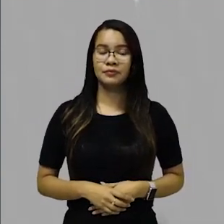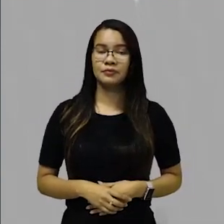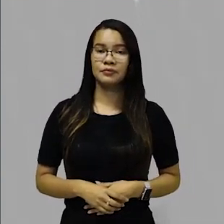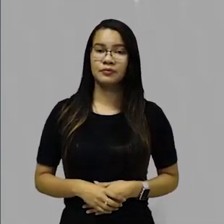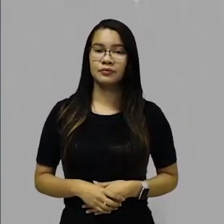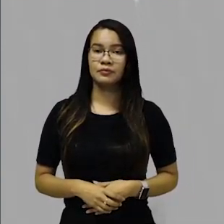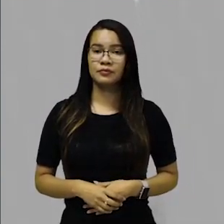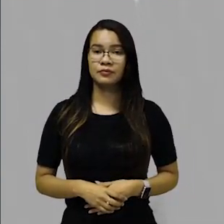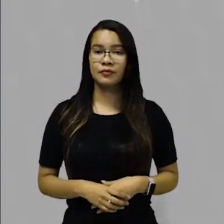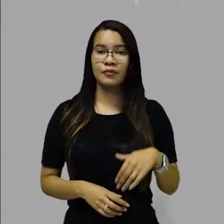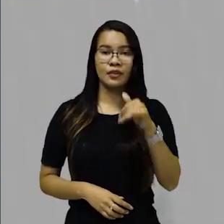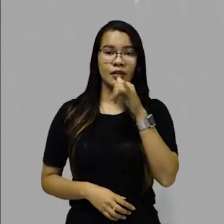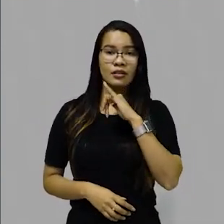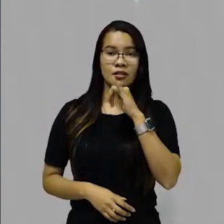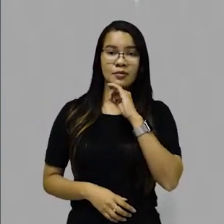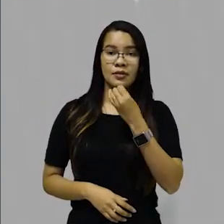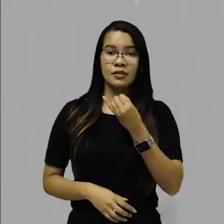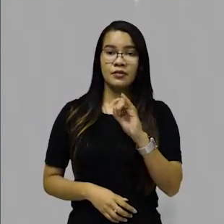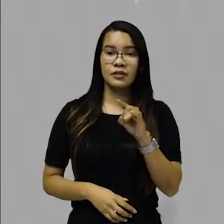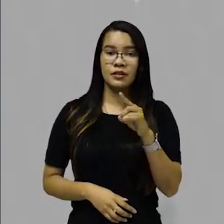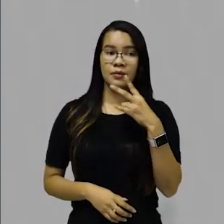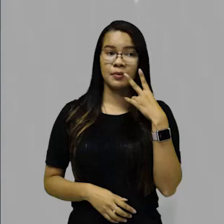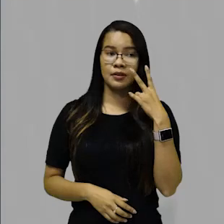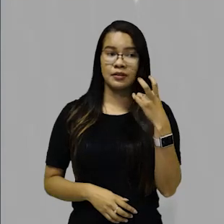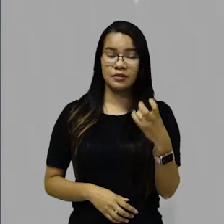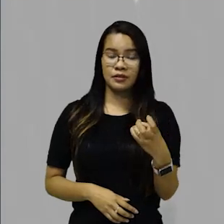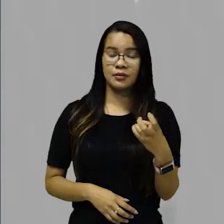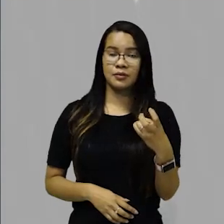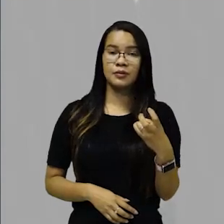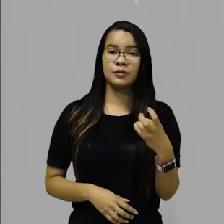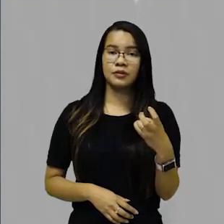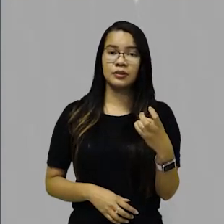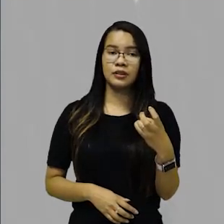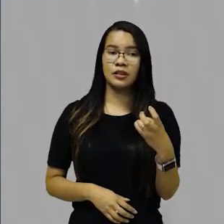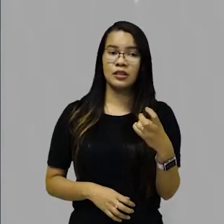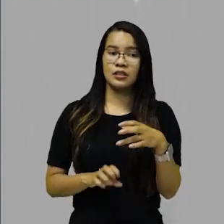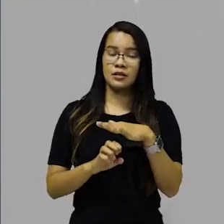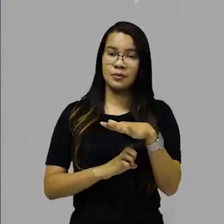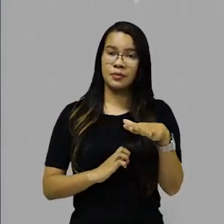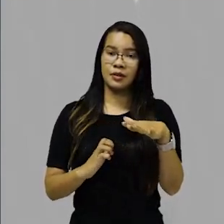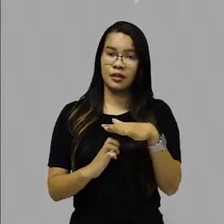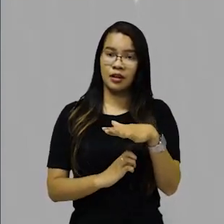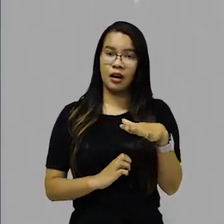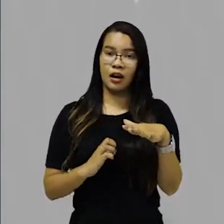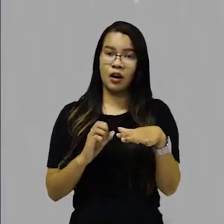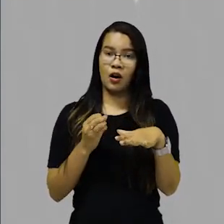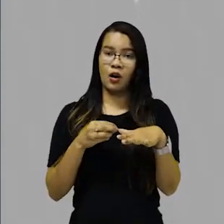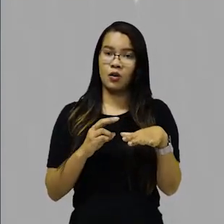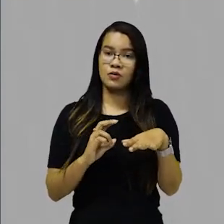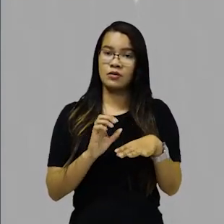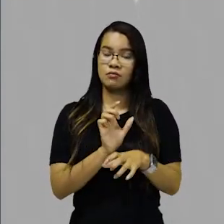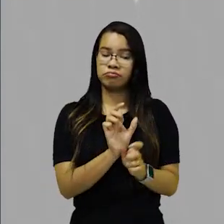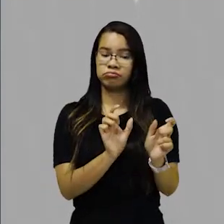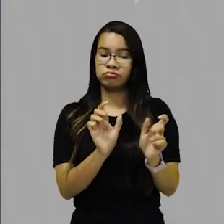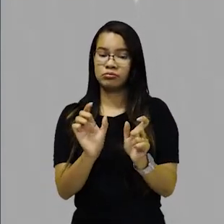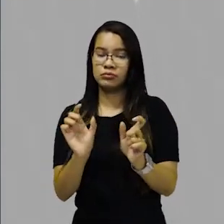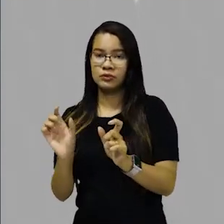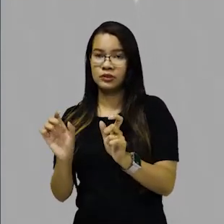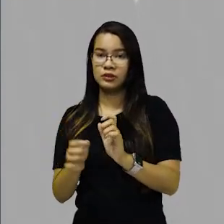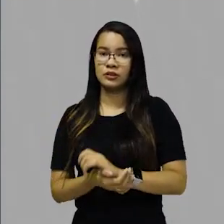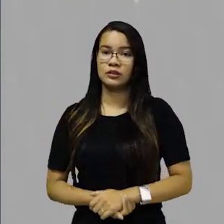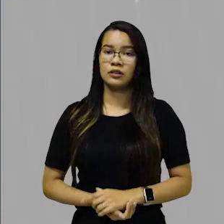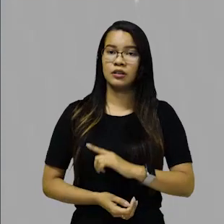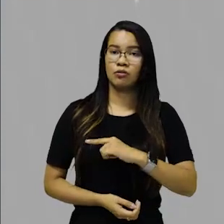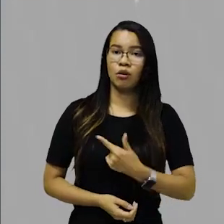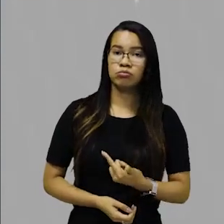Valorizar o trabalho feminino. Por exemplo, se você observa em determinadas empresas, em determinados setores,